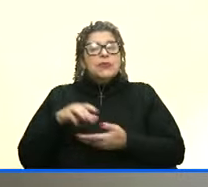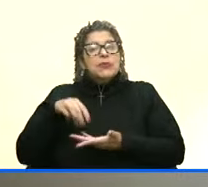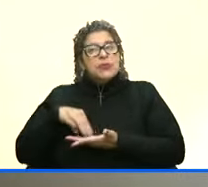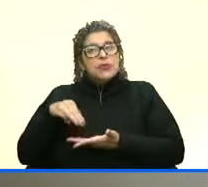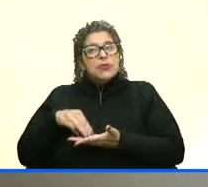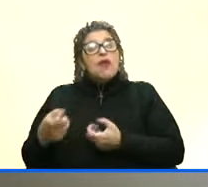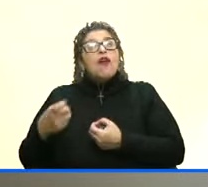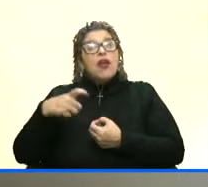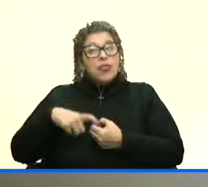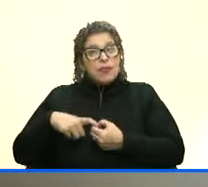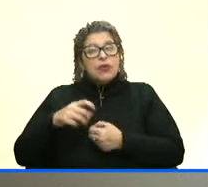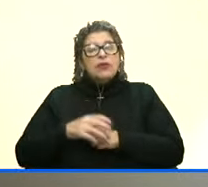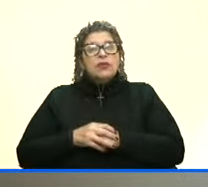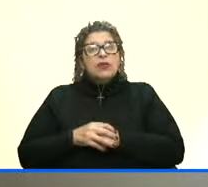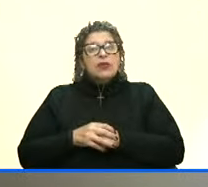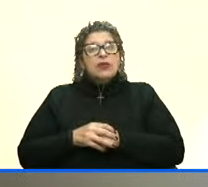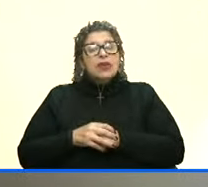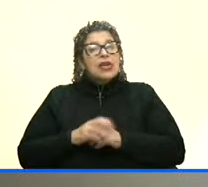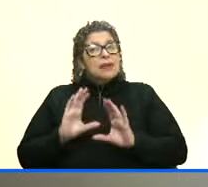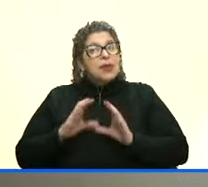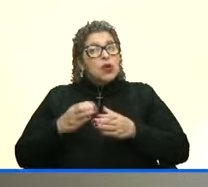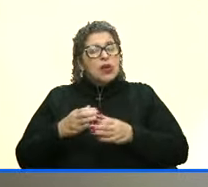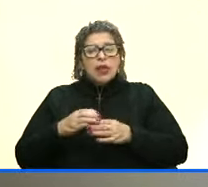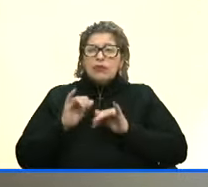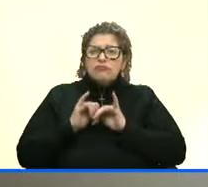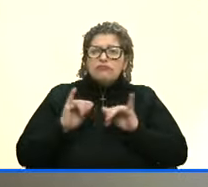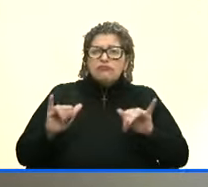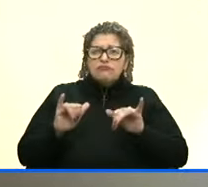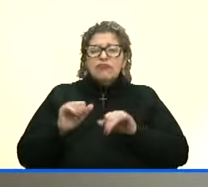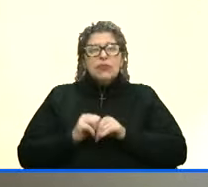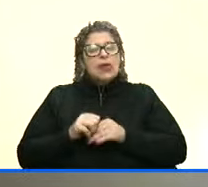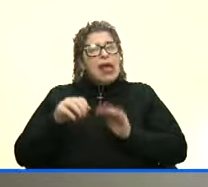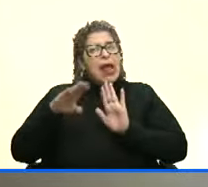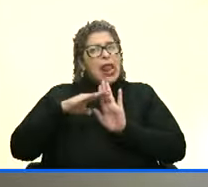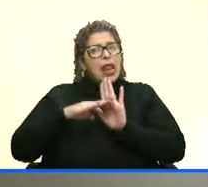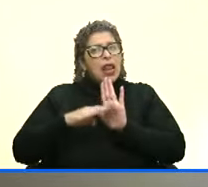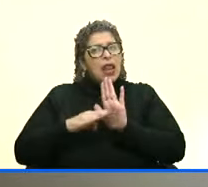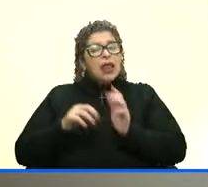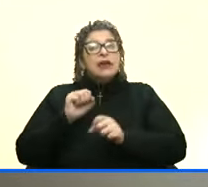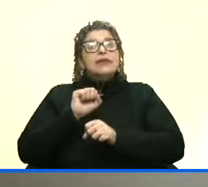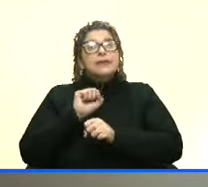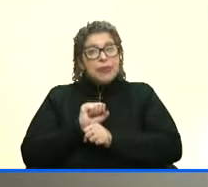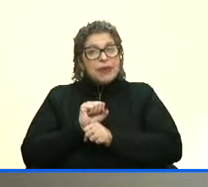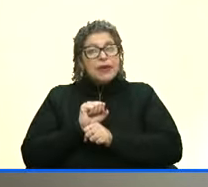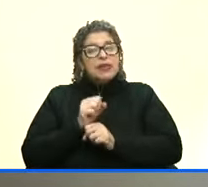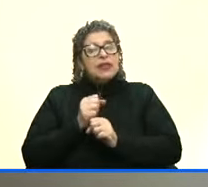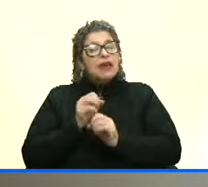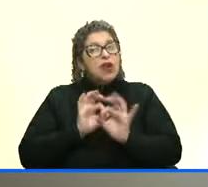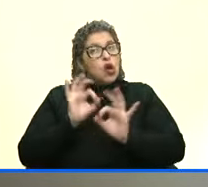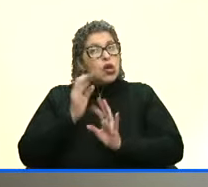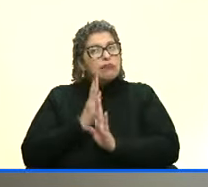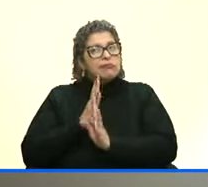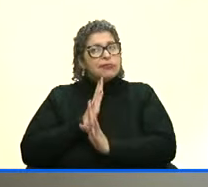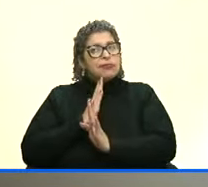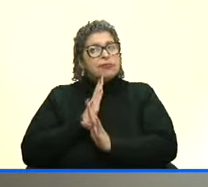está retomando, e a minha colega comentou que realmente essa lista de espera está bem organizada.